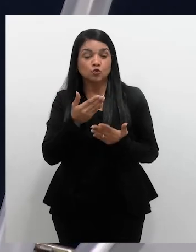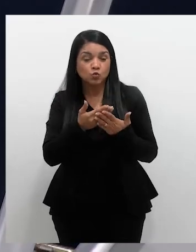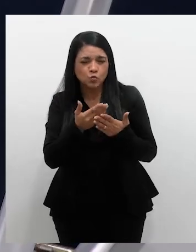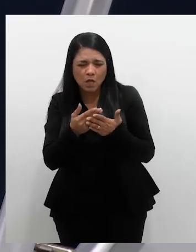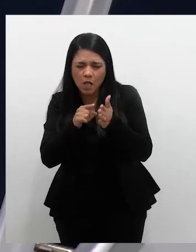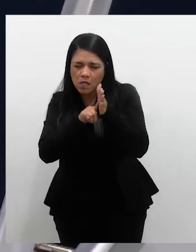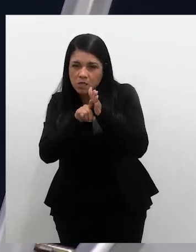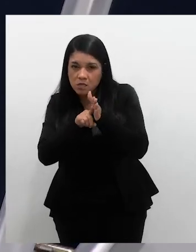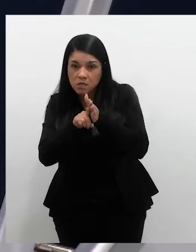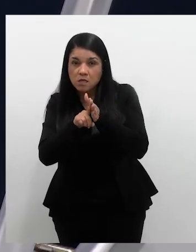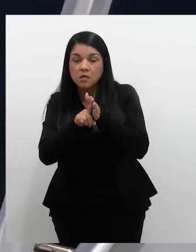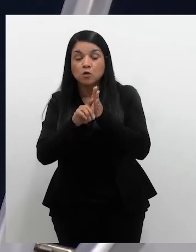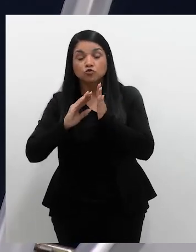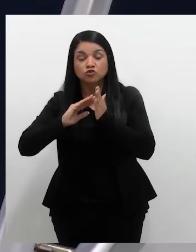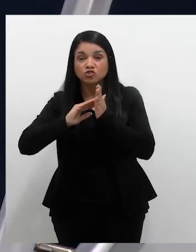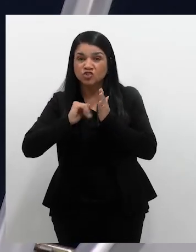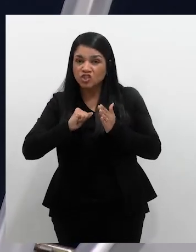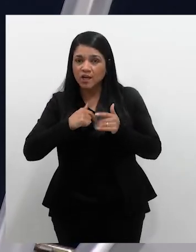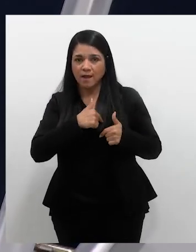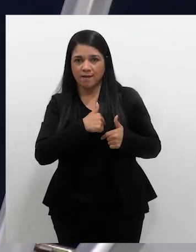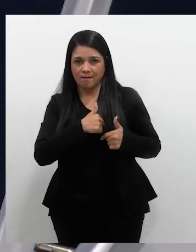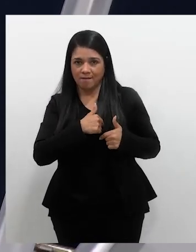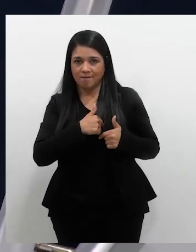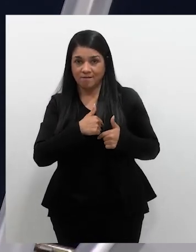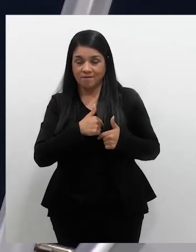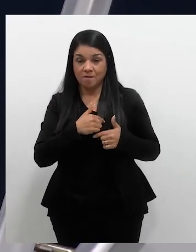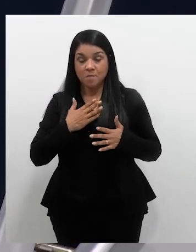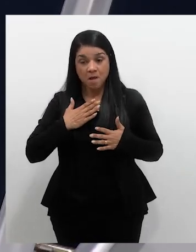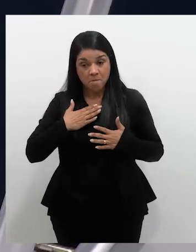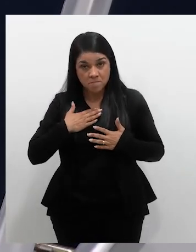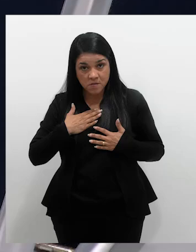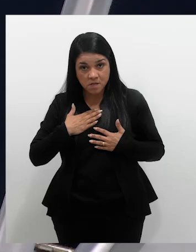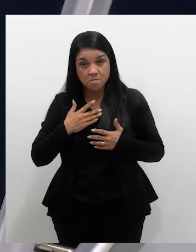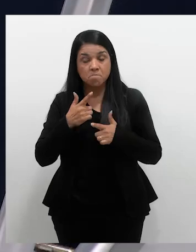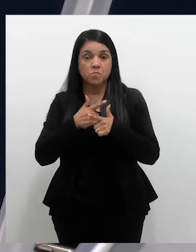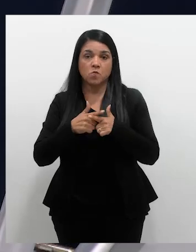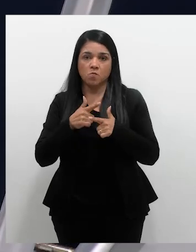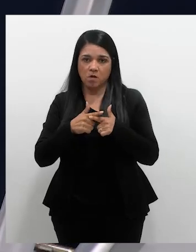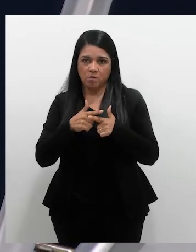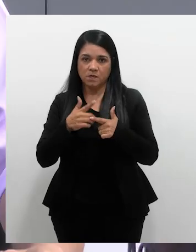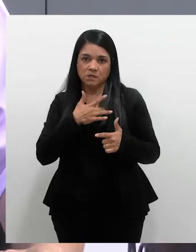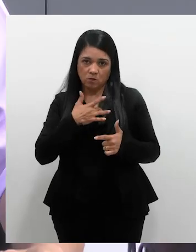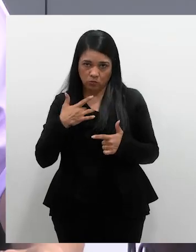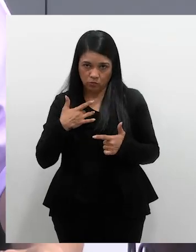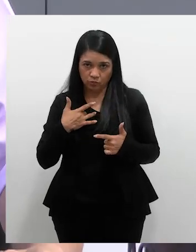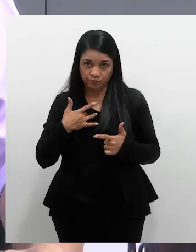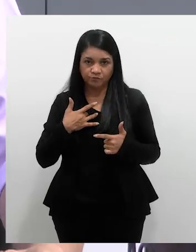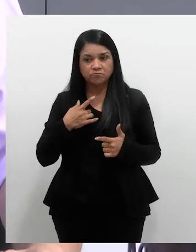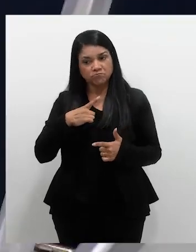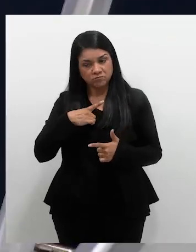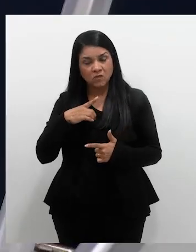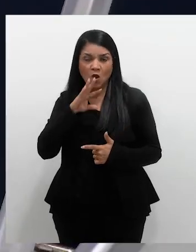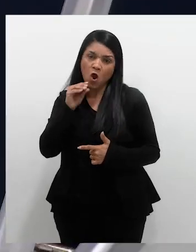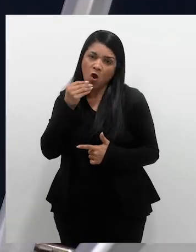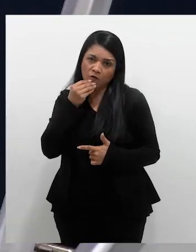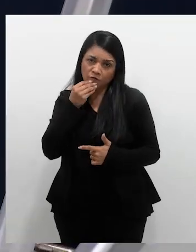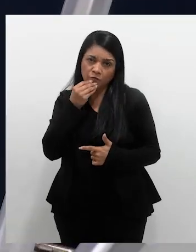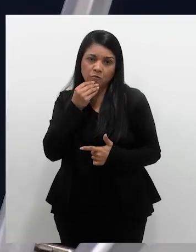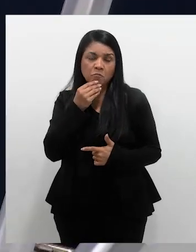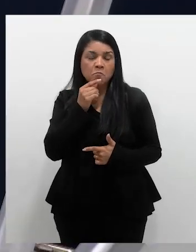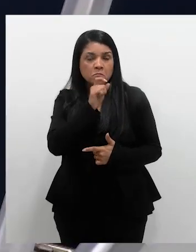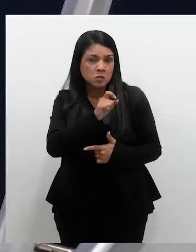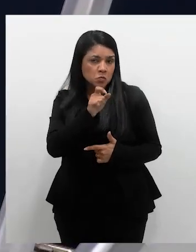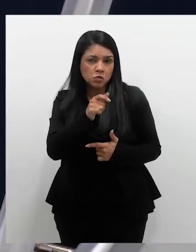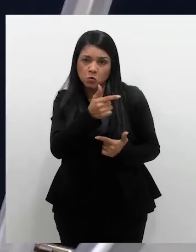eu estudei, eu fiz o explante, porque para mim estava causando problema. É óbvio que existem pessoas que causam,